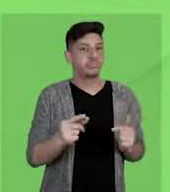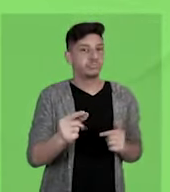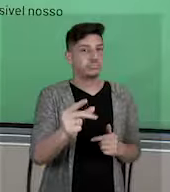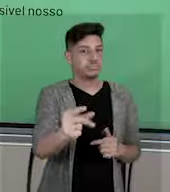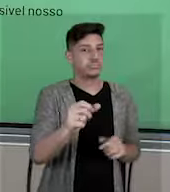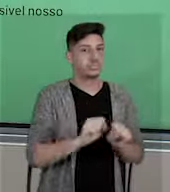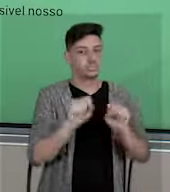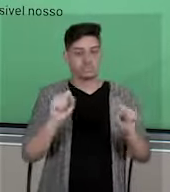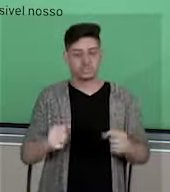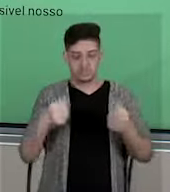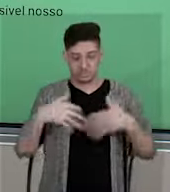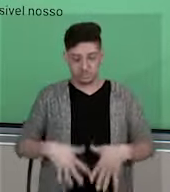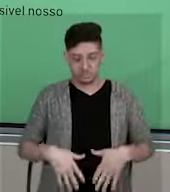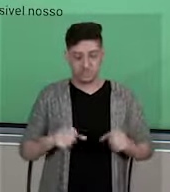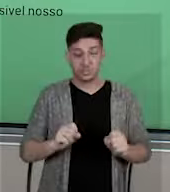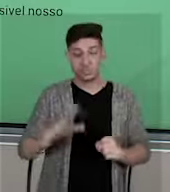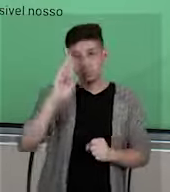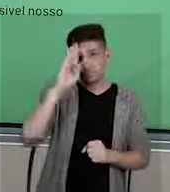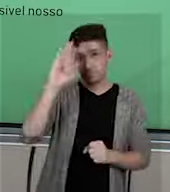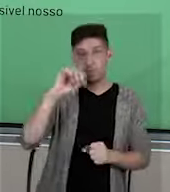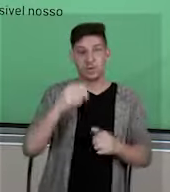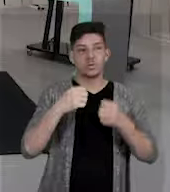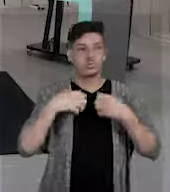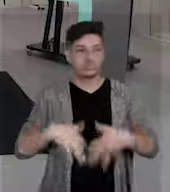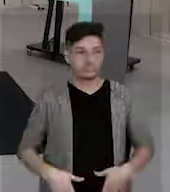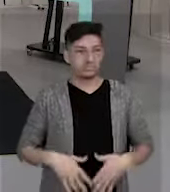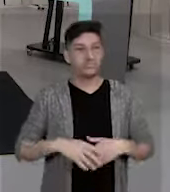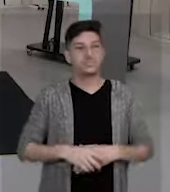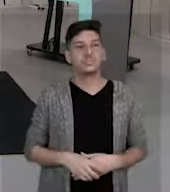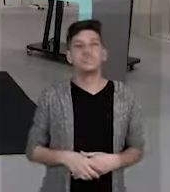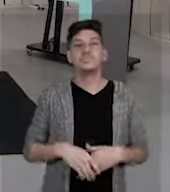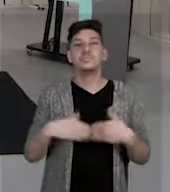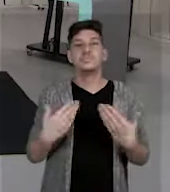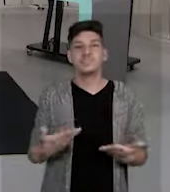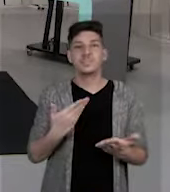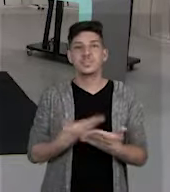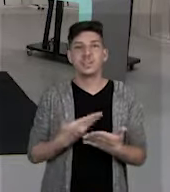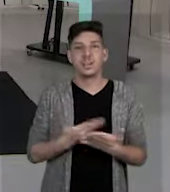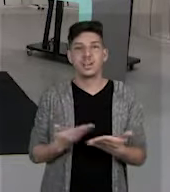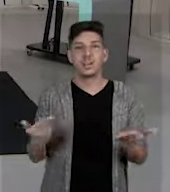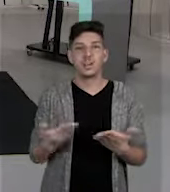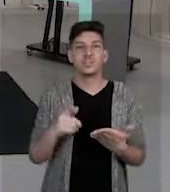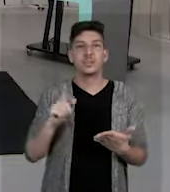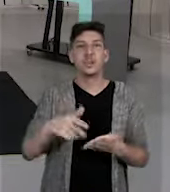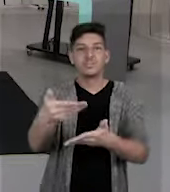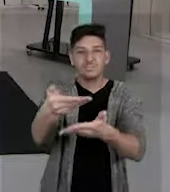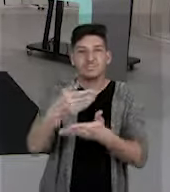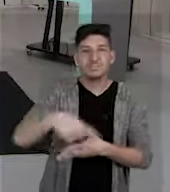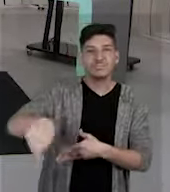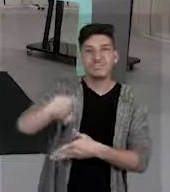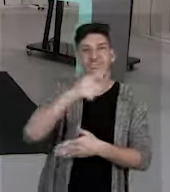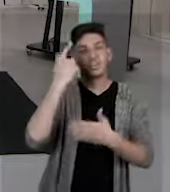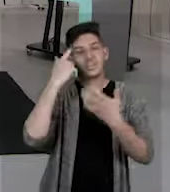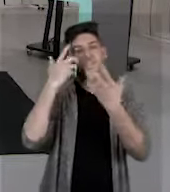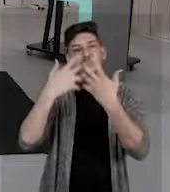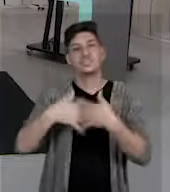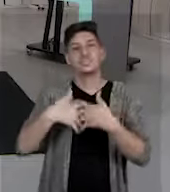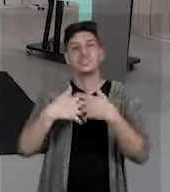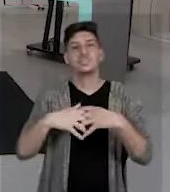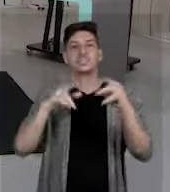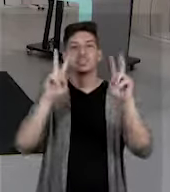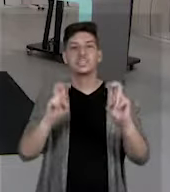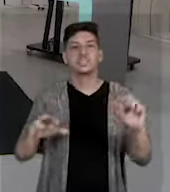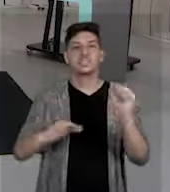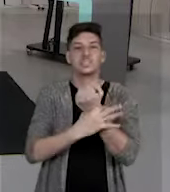nervoso, seja ele central ou periférico. Então é isso, pessoal. A aula de hoje é um convite a vocês pensarem sobre a segurança